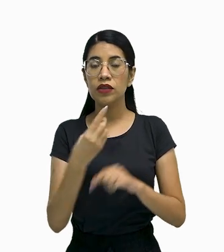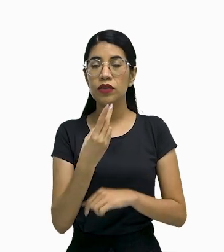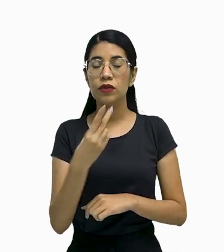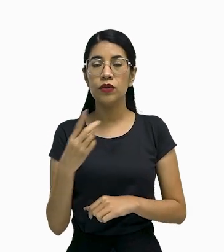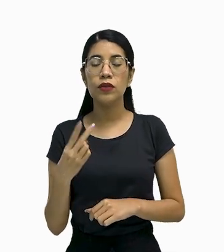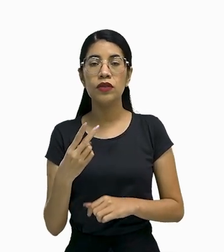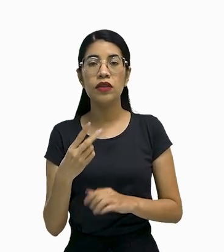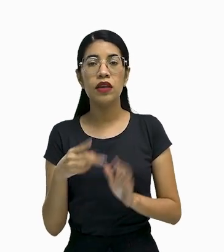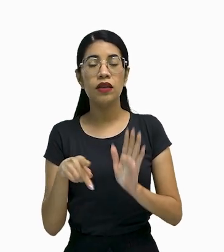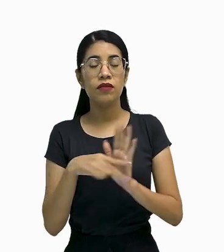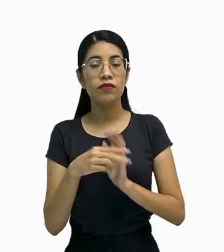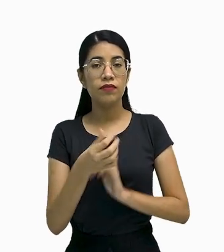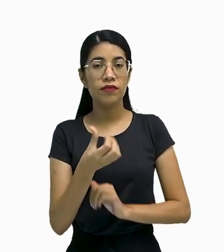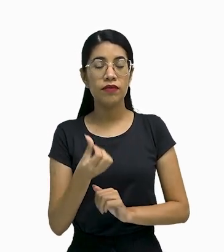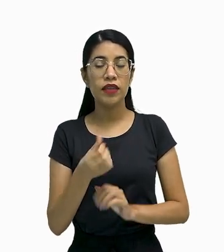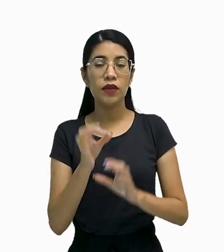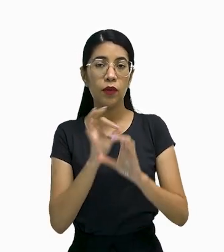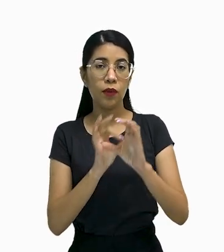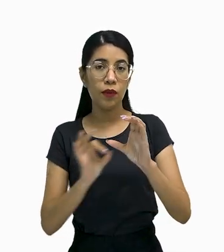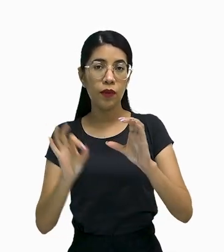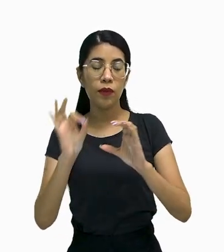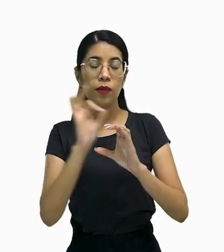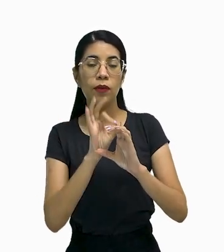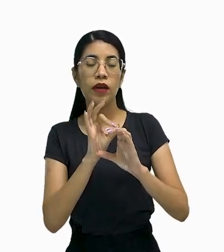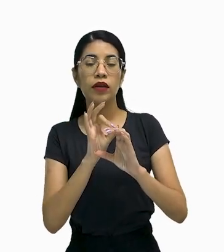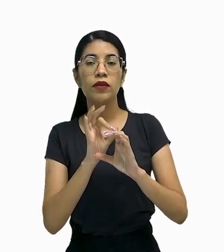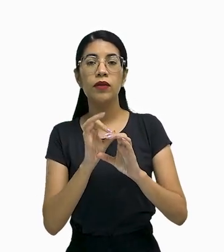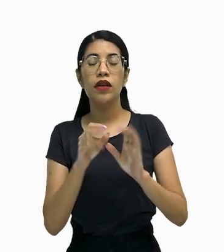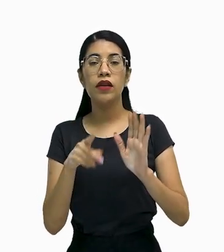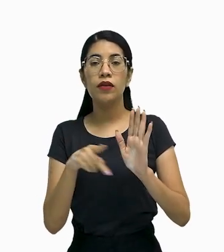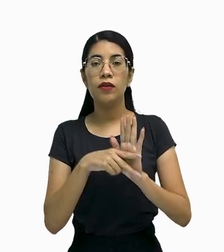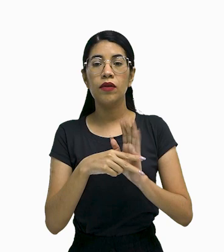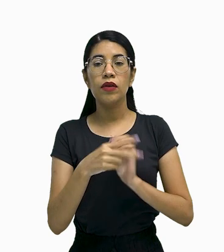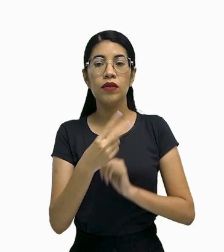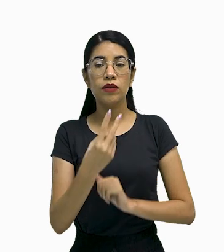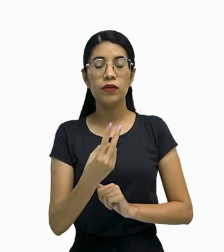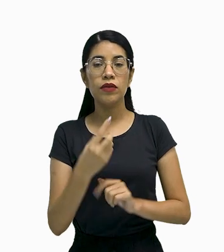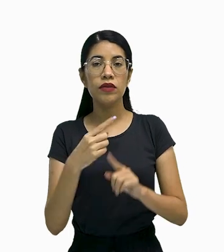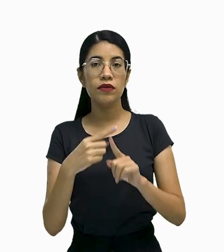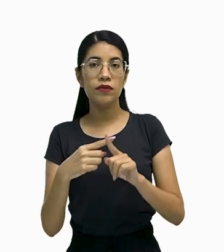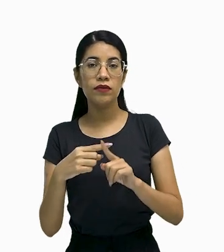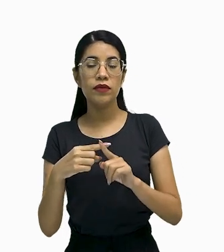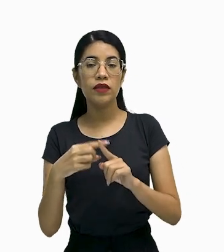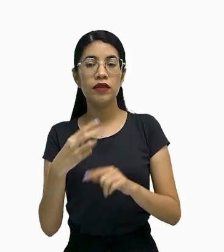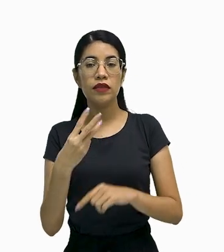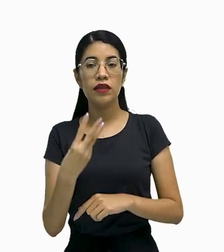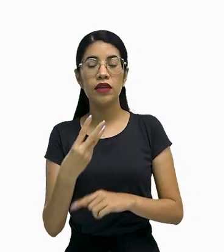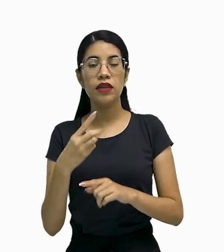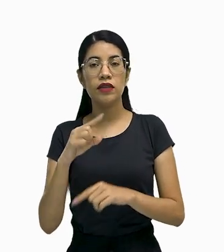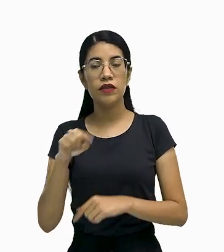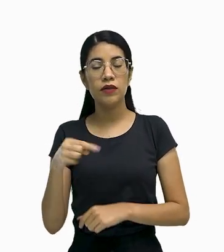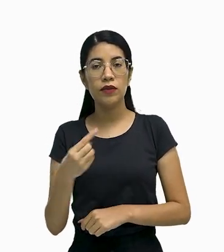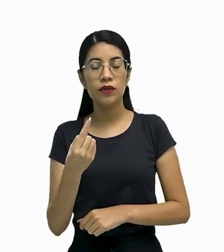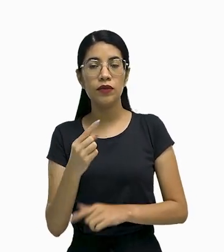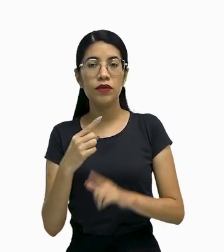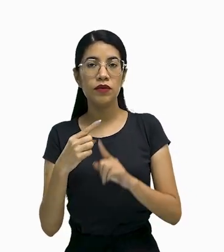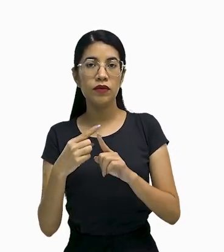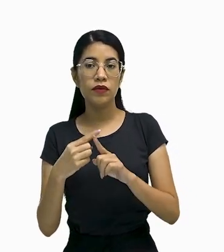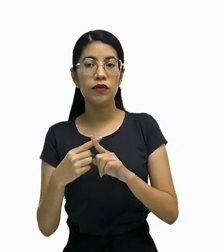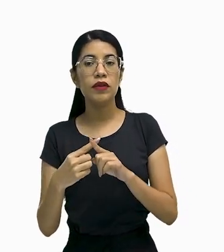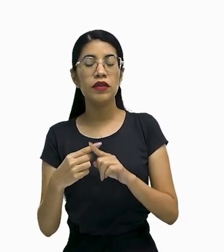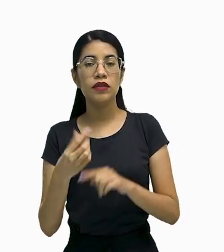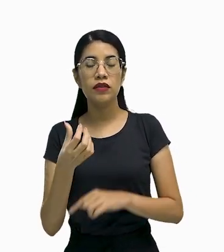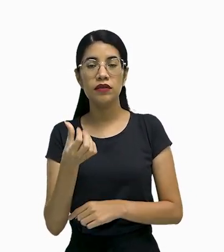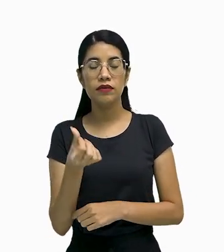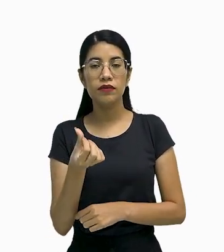é 6. Ó. Então, o comprimento é igual a 2 vezes o π, que é 3,1, vezes o raio,